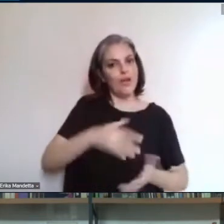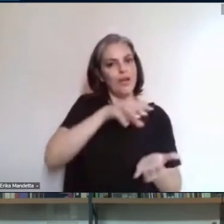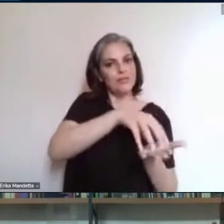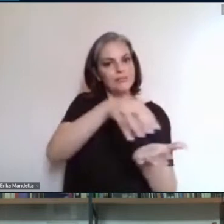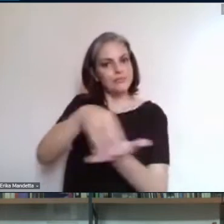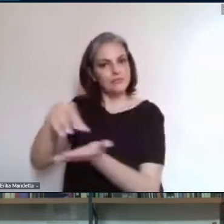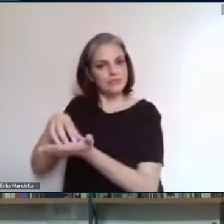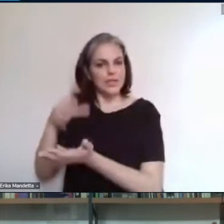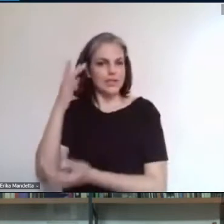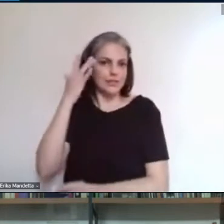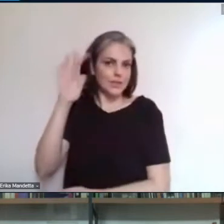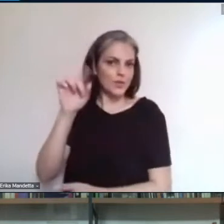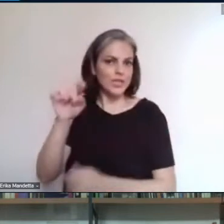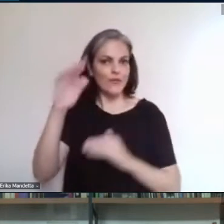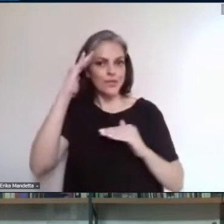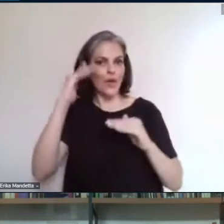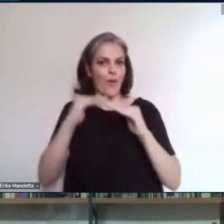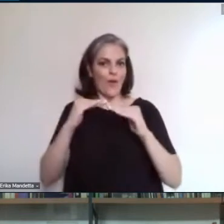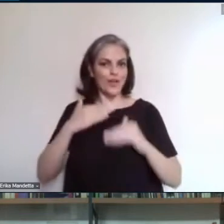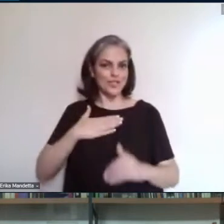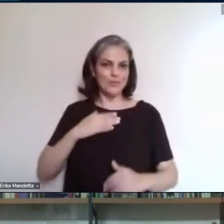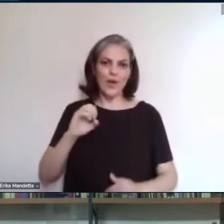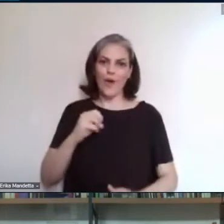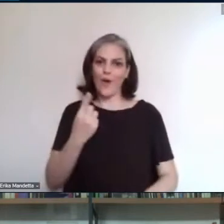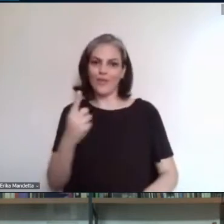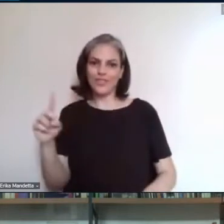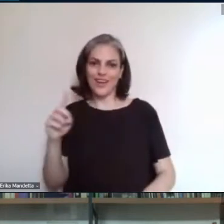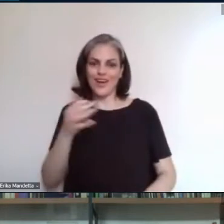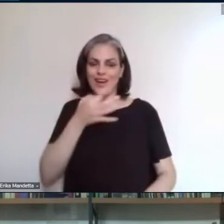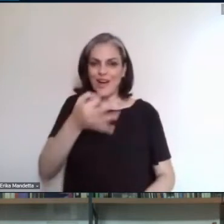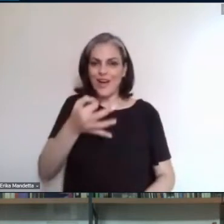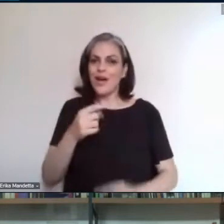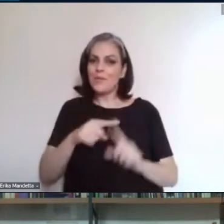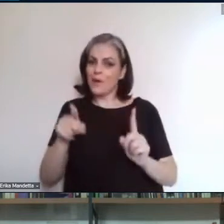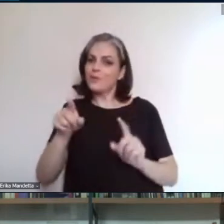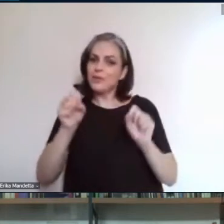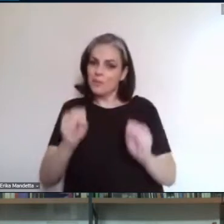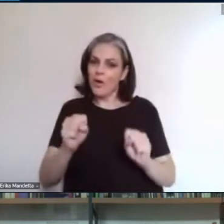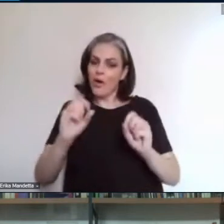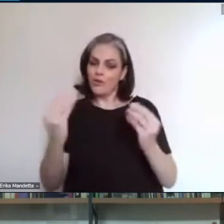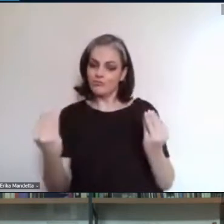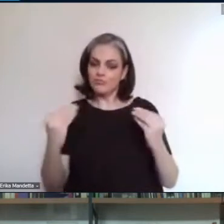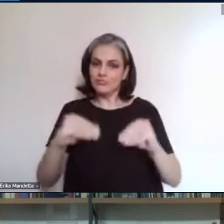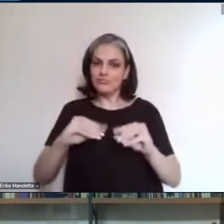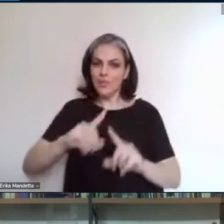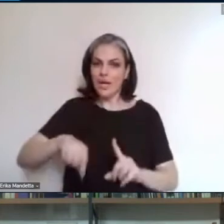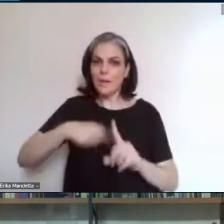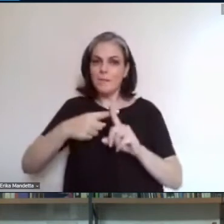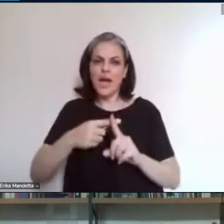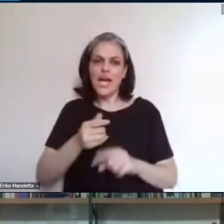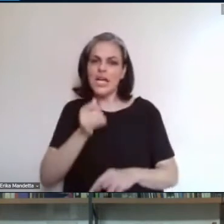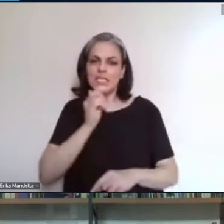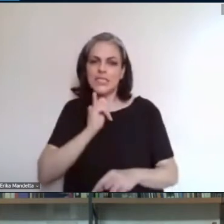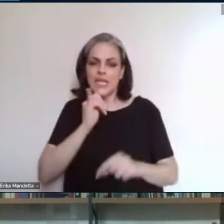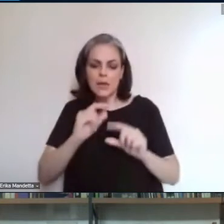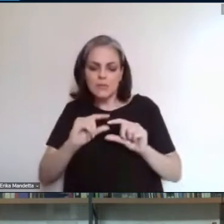essa posição ou não, mas eu acho que poderia aventar isso numa nota de rodapé. Sim, eu acho que